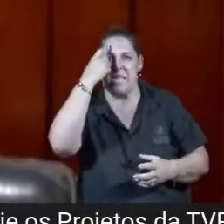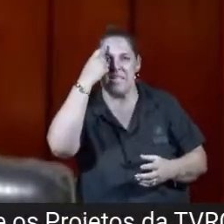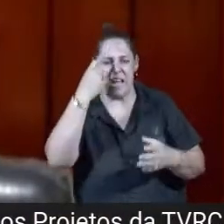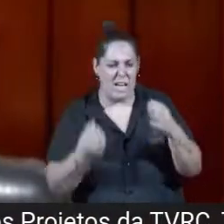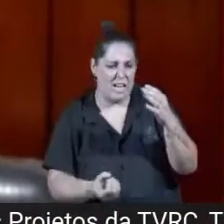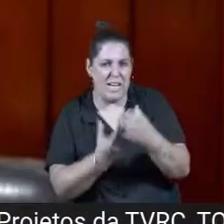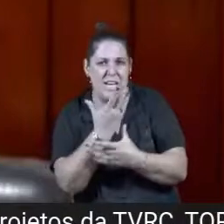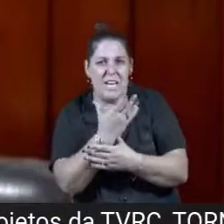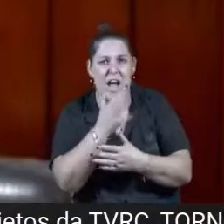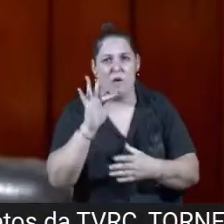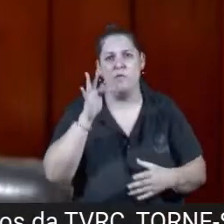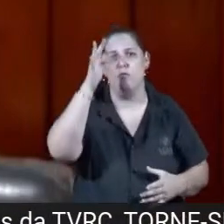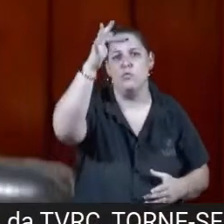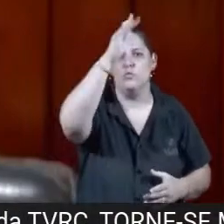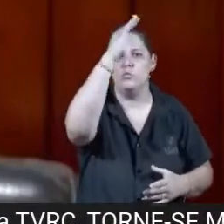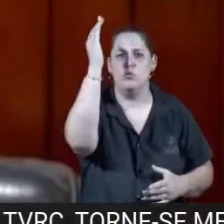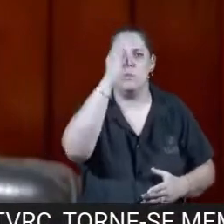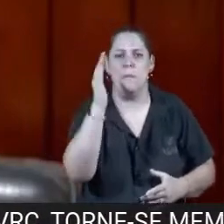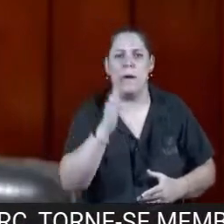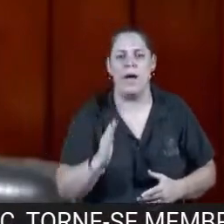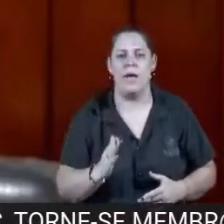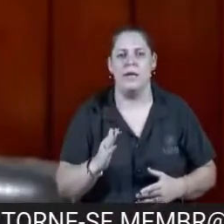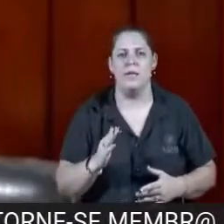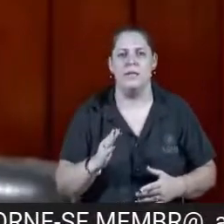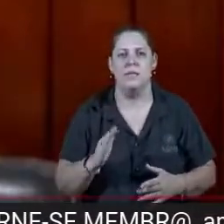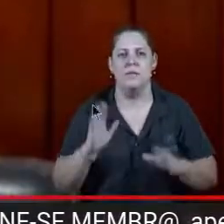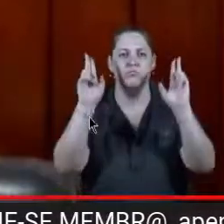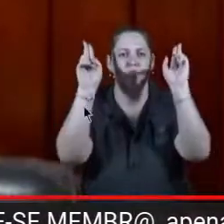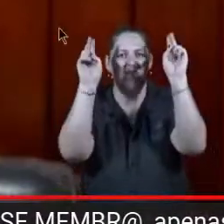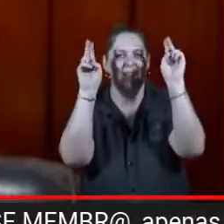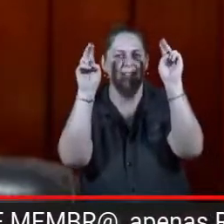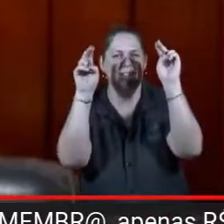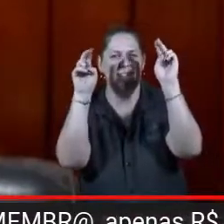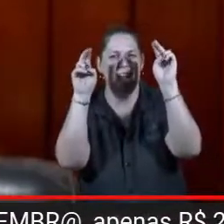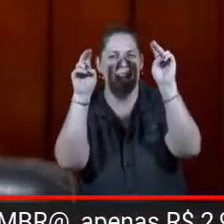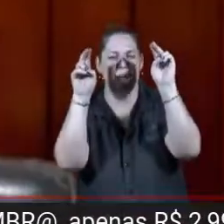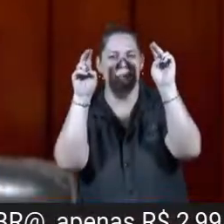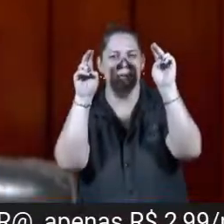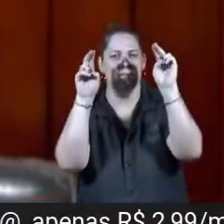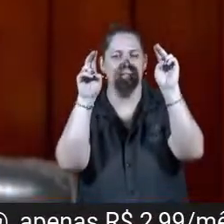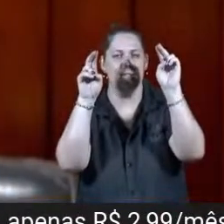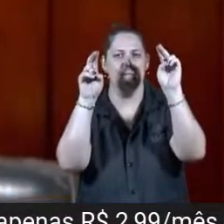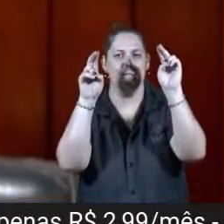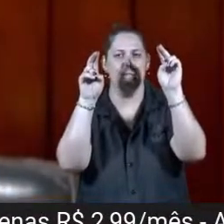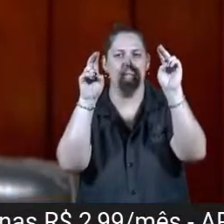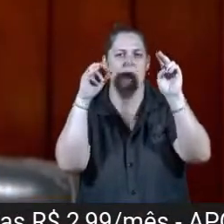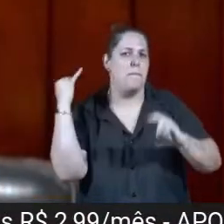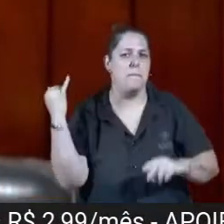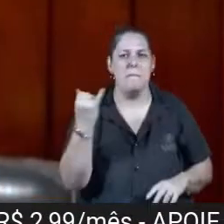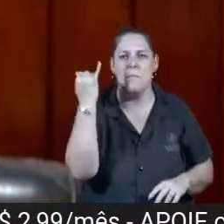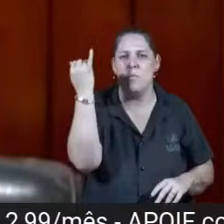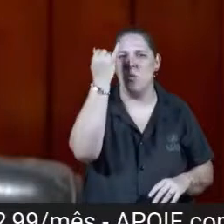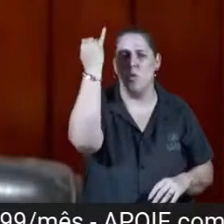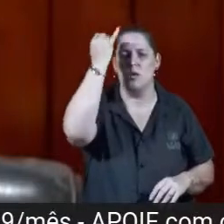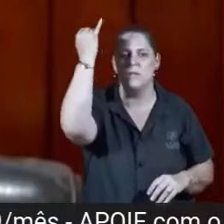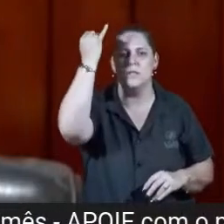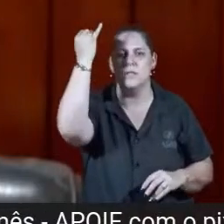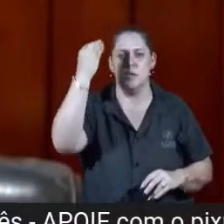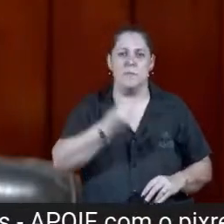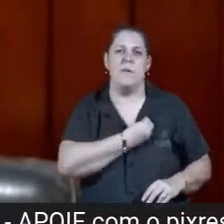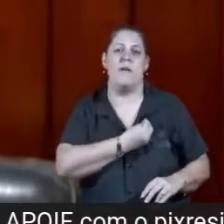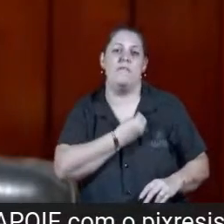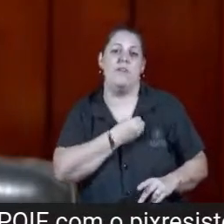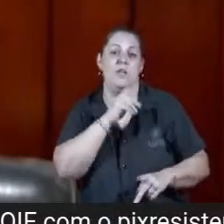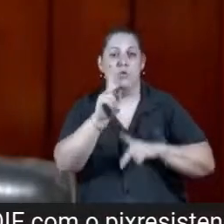o futuro desse país, de trazer os temas mais importantes para a vida do